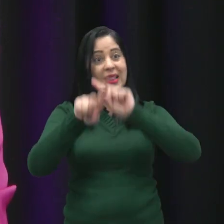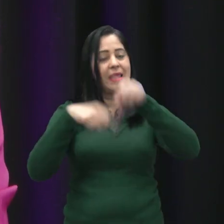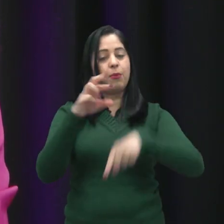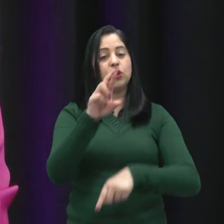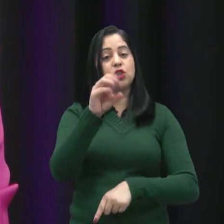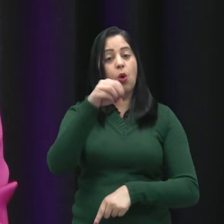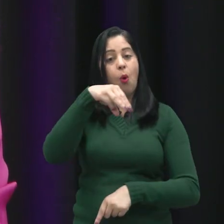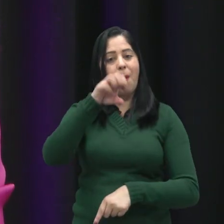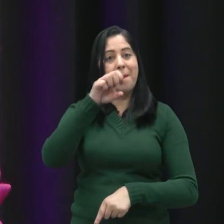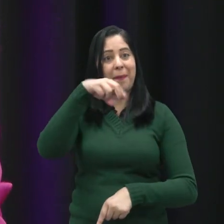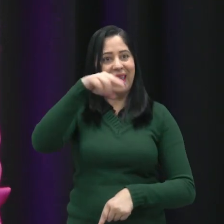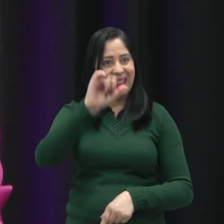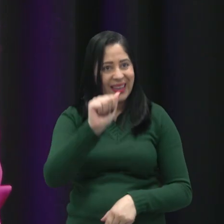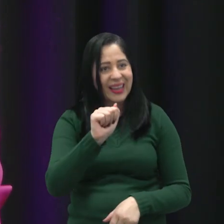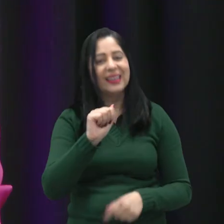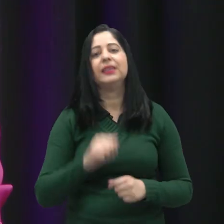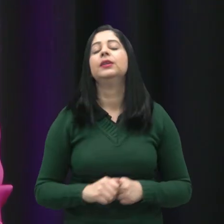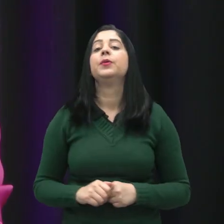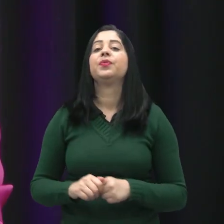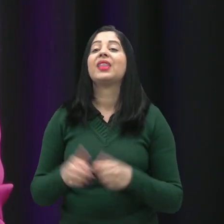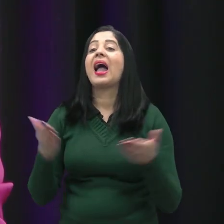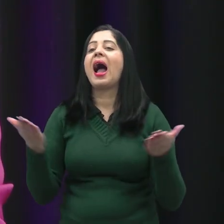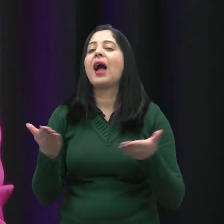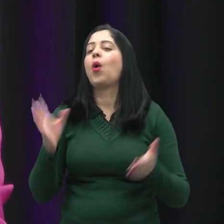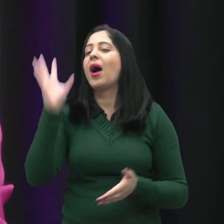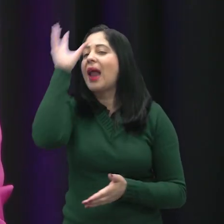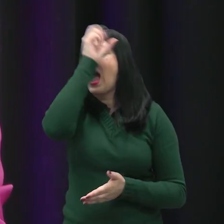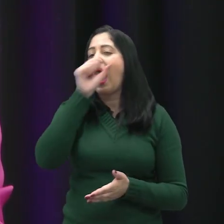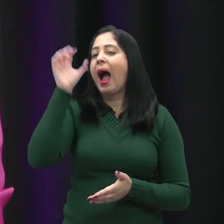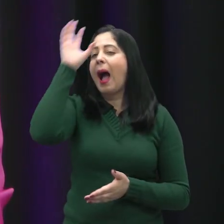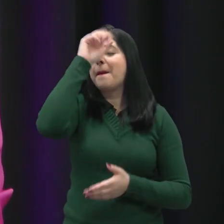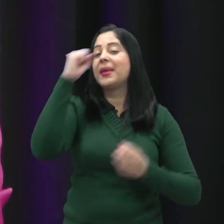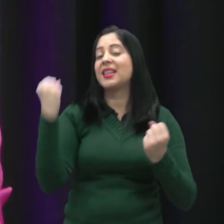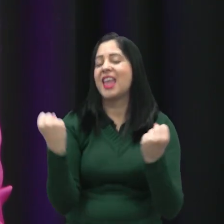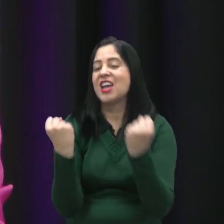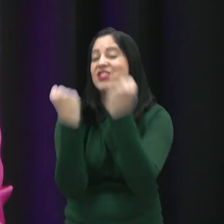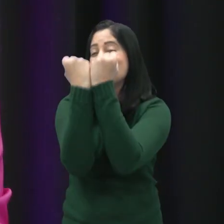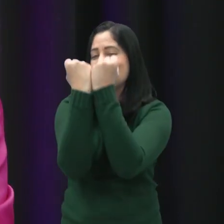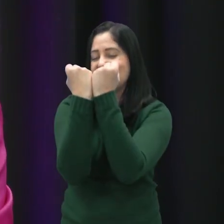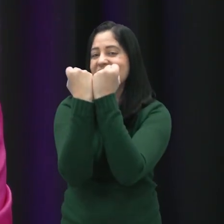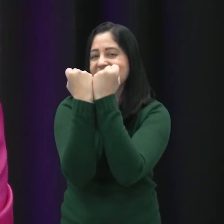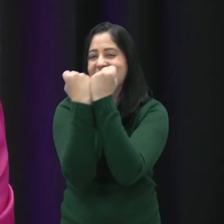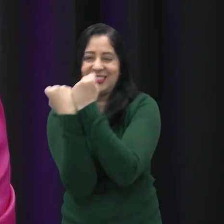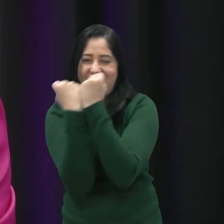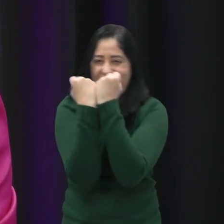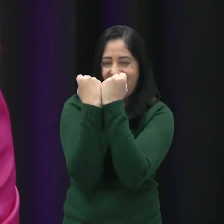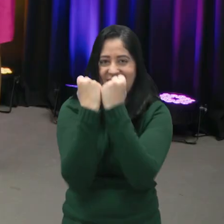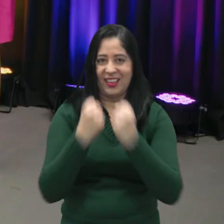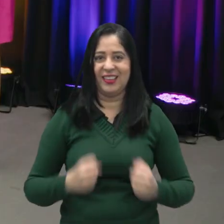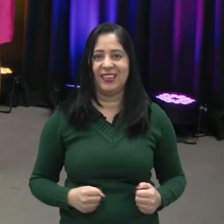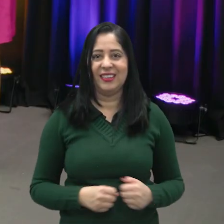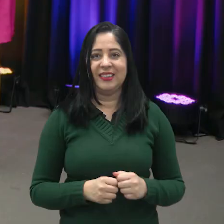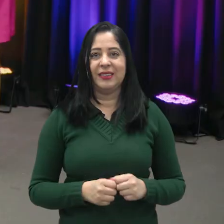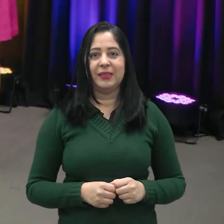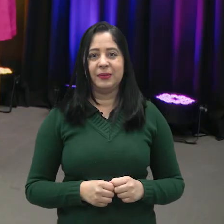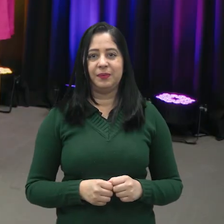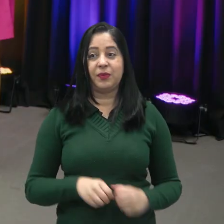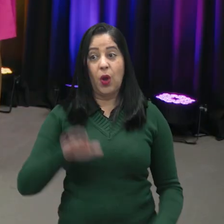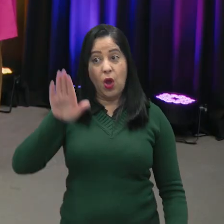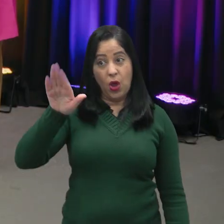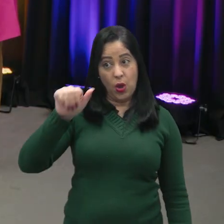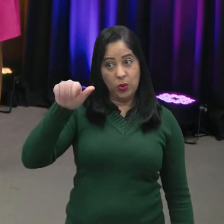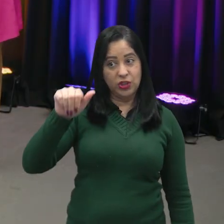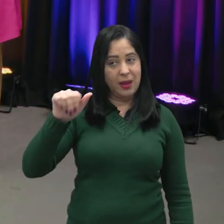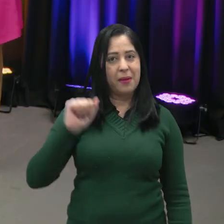assistente nosso, que já participou do primeiro bloco, é o Alexandre, ó, colocamos ele já numa situação aqui. E o Rony vai colocar